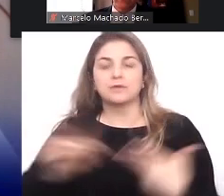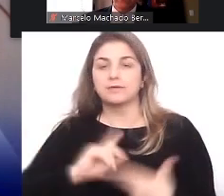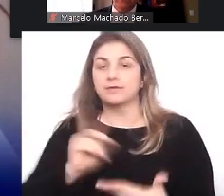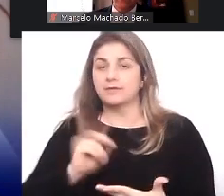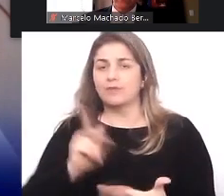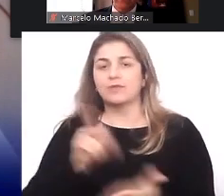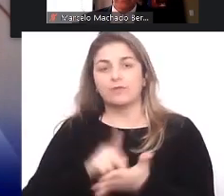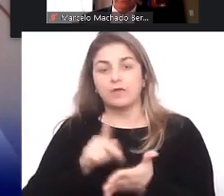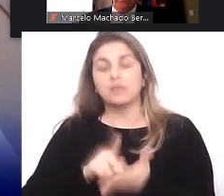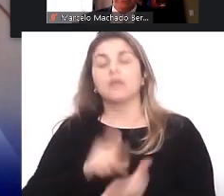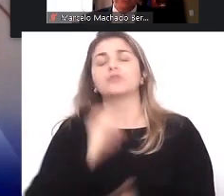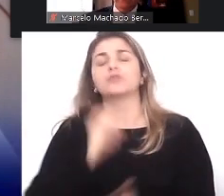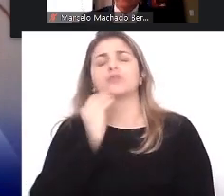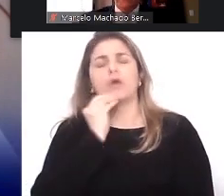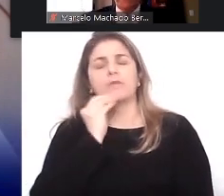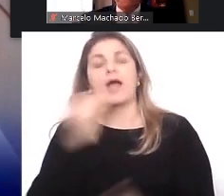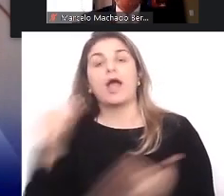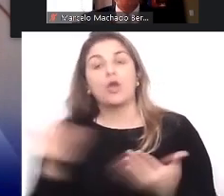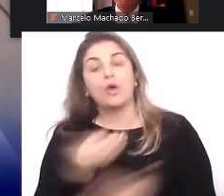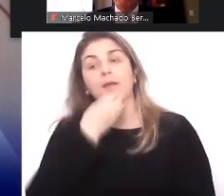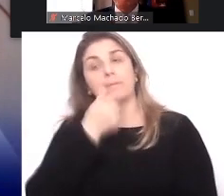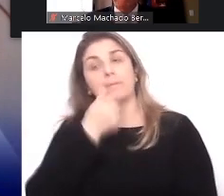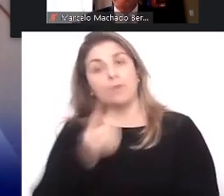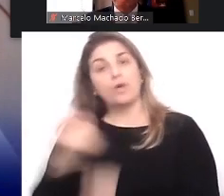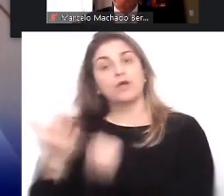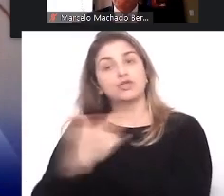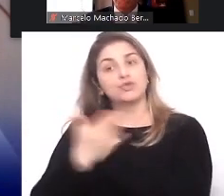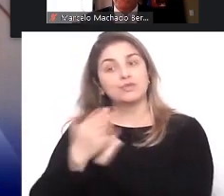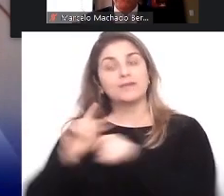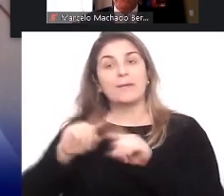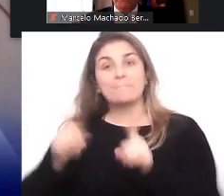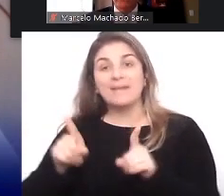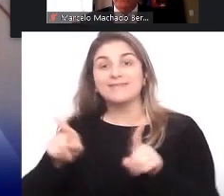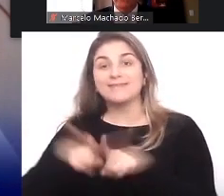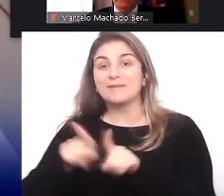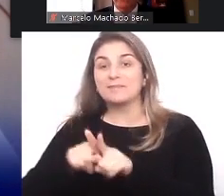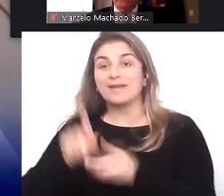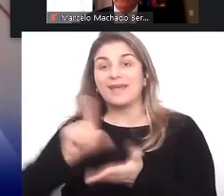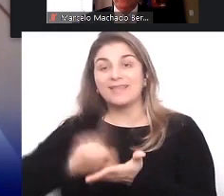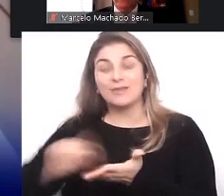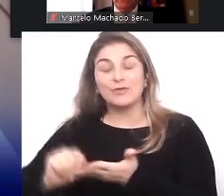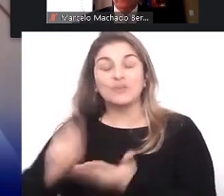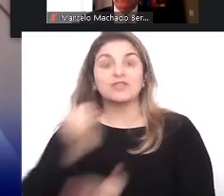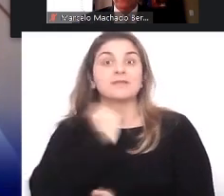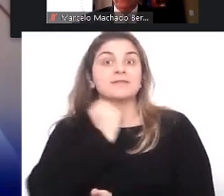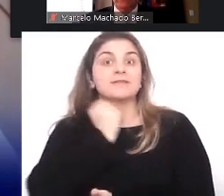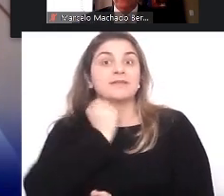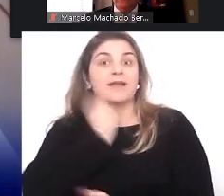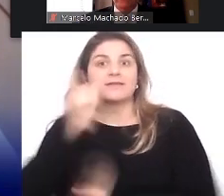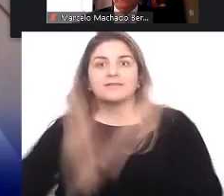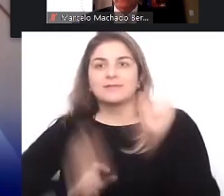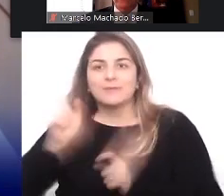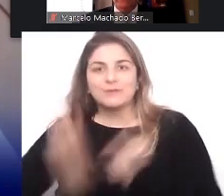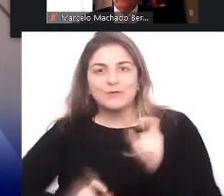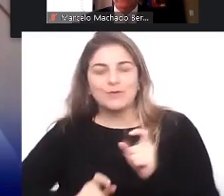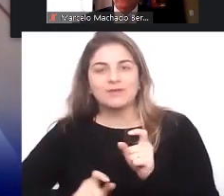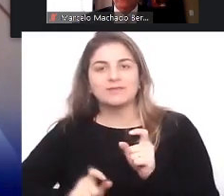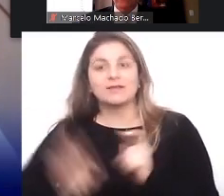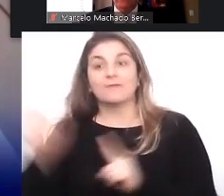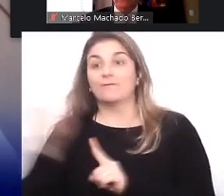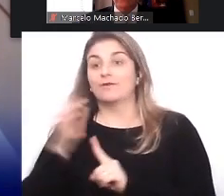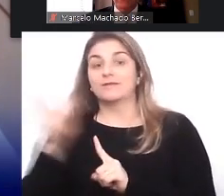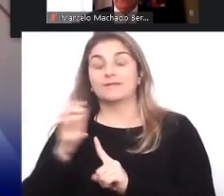humanidade, e nunca vivemos tão mal, tão estressados, tão doentes, tão mal, porque traz novos riscos,